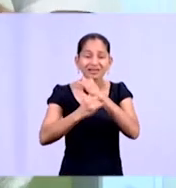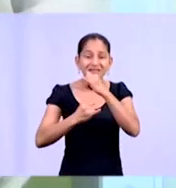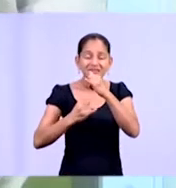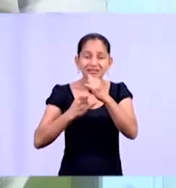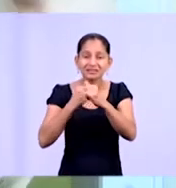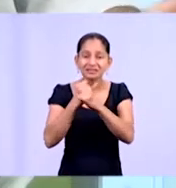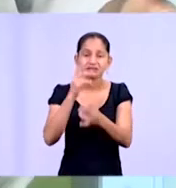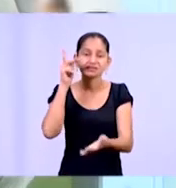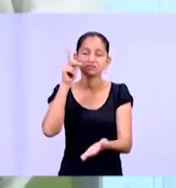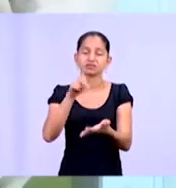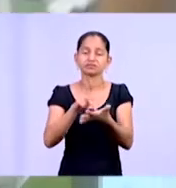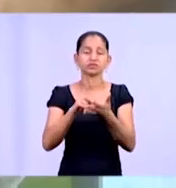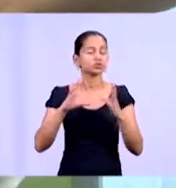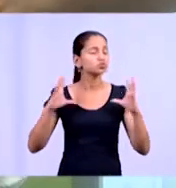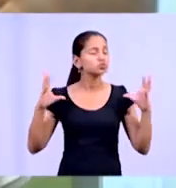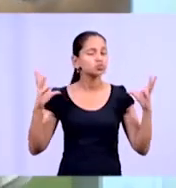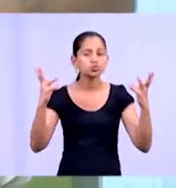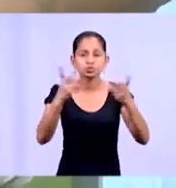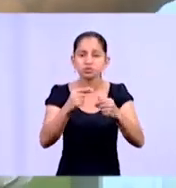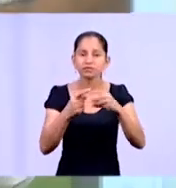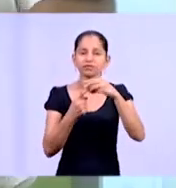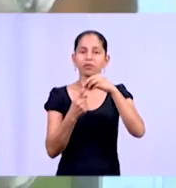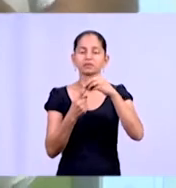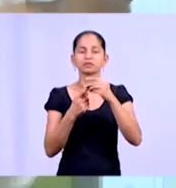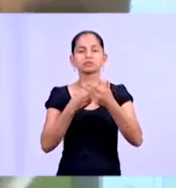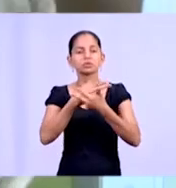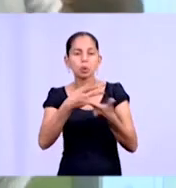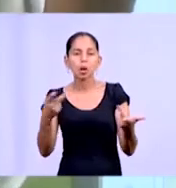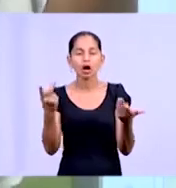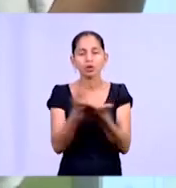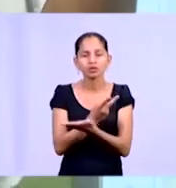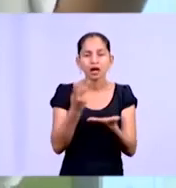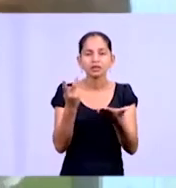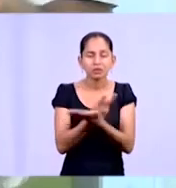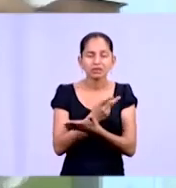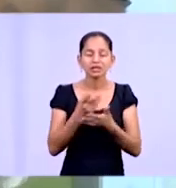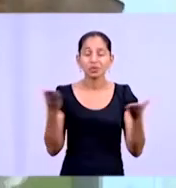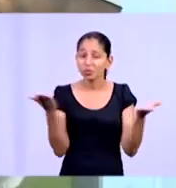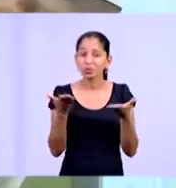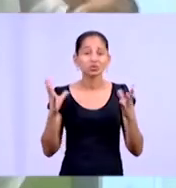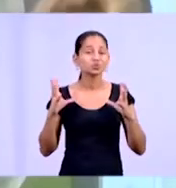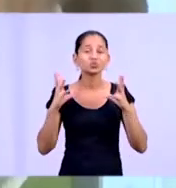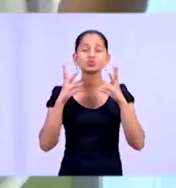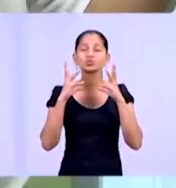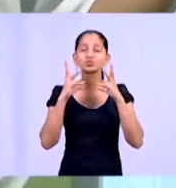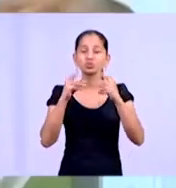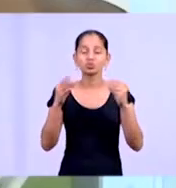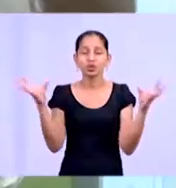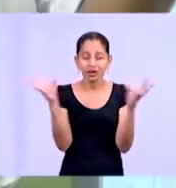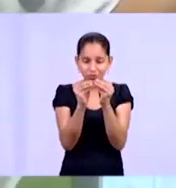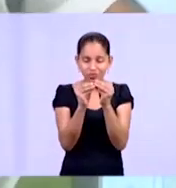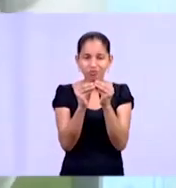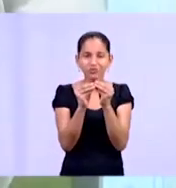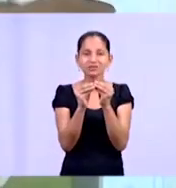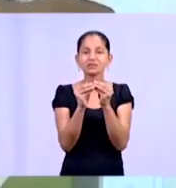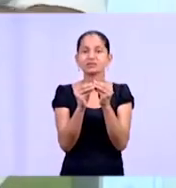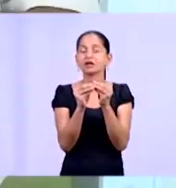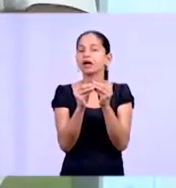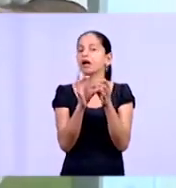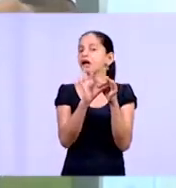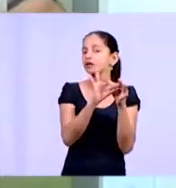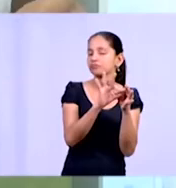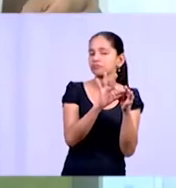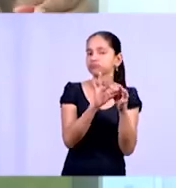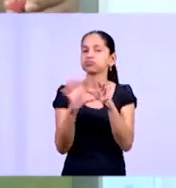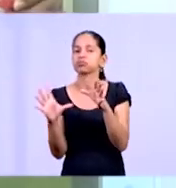É onde está toda a informação, onde as coisas acontecem. A internet hoje é o que integra, o que desintegra também todo